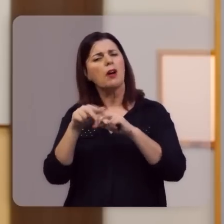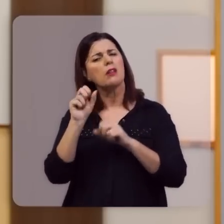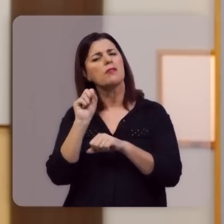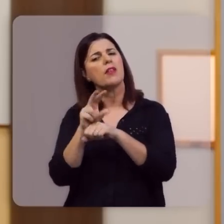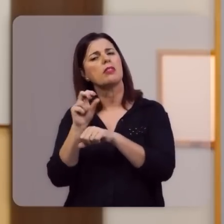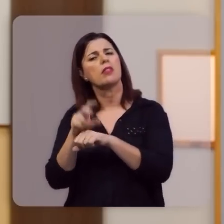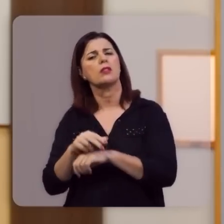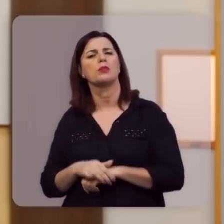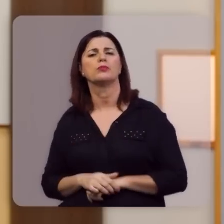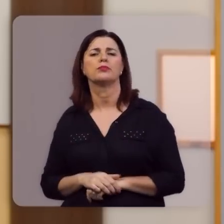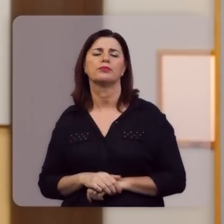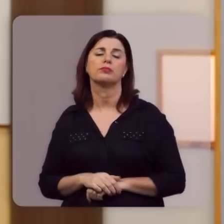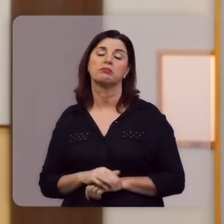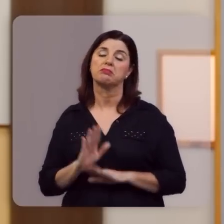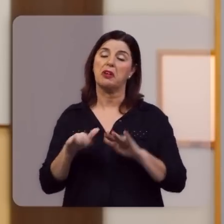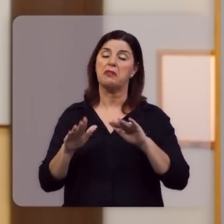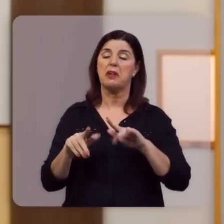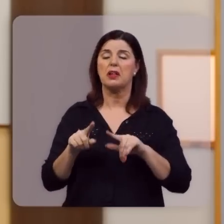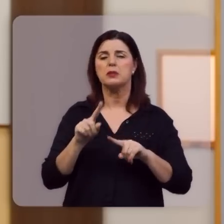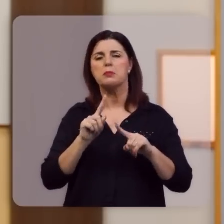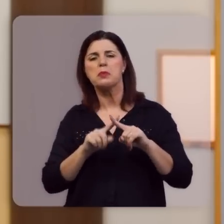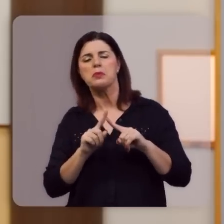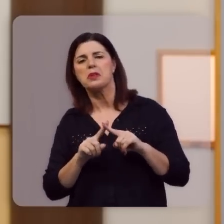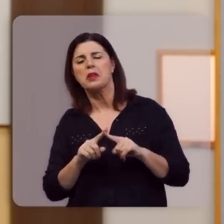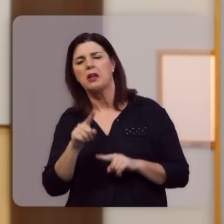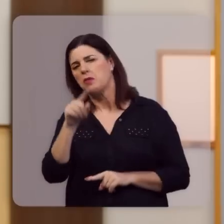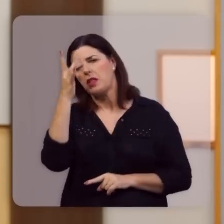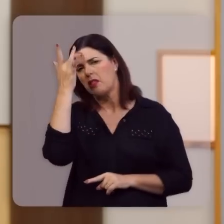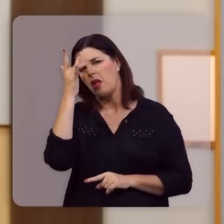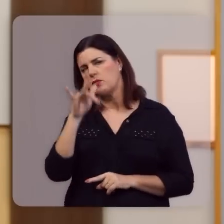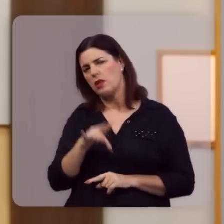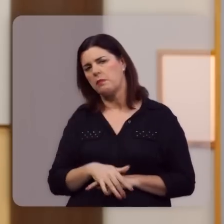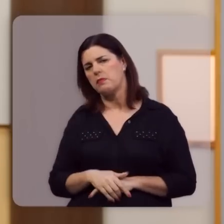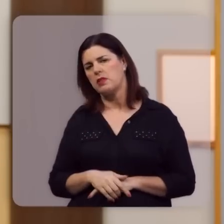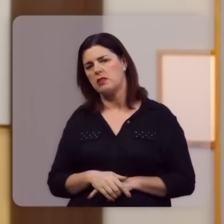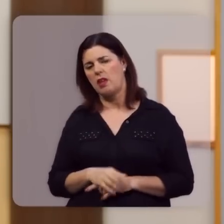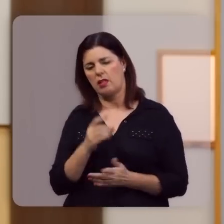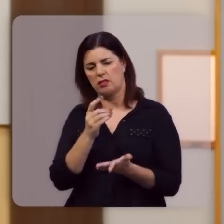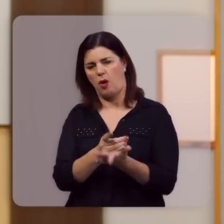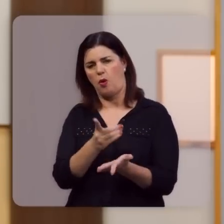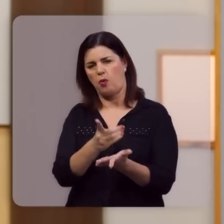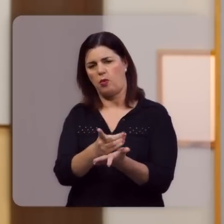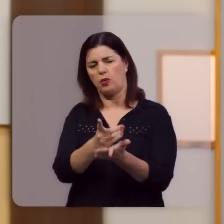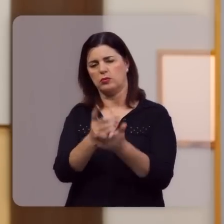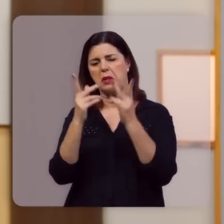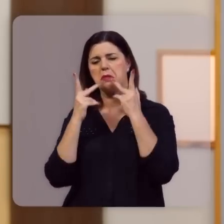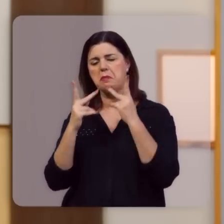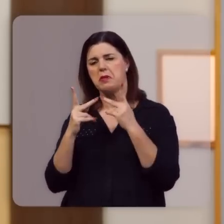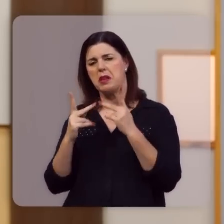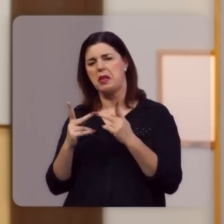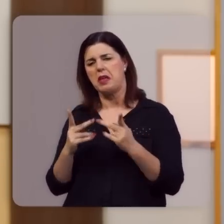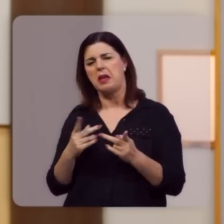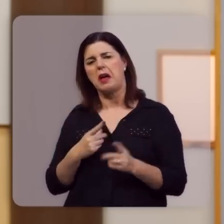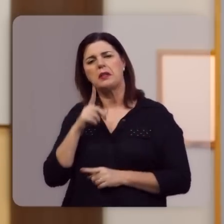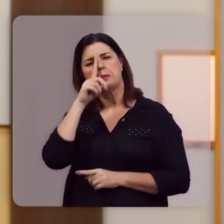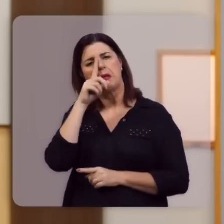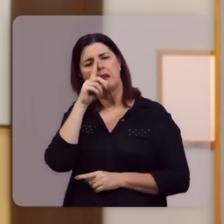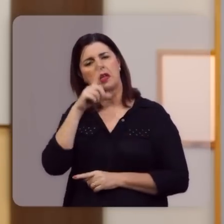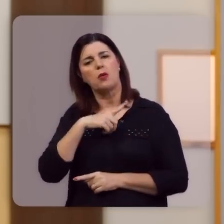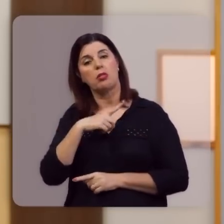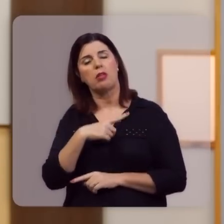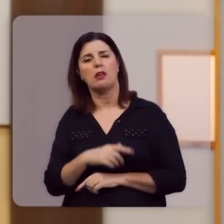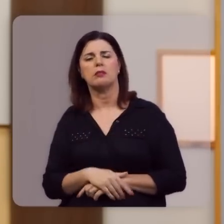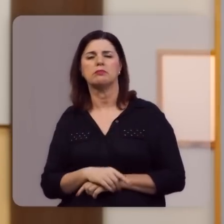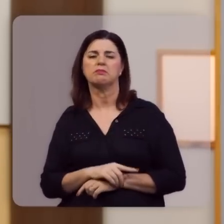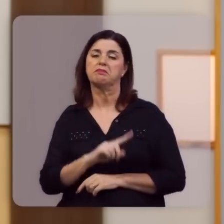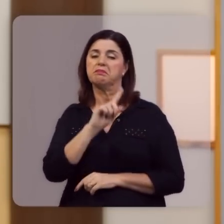atingido por este veneno. Talvez porque não sabia que estas doutrinas que são pregadas são tão